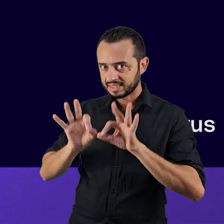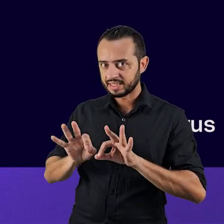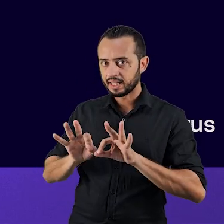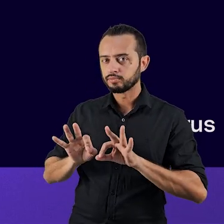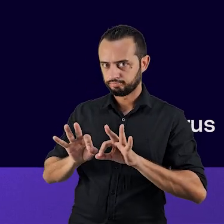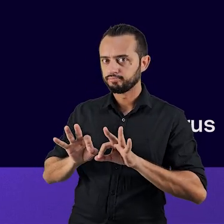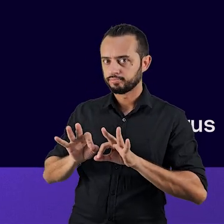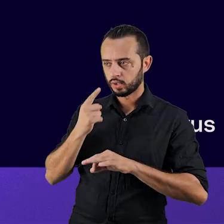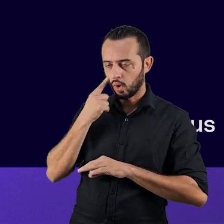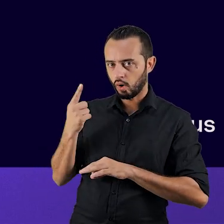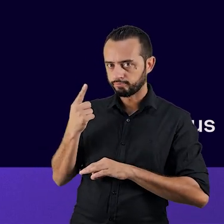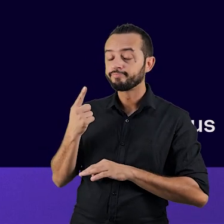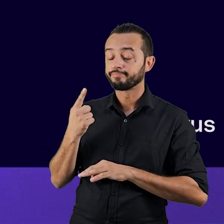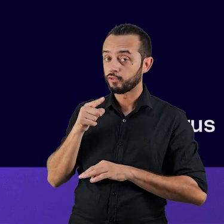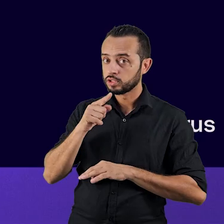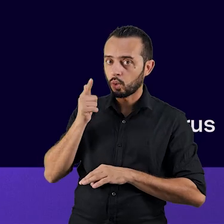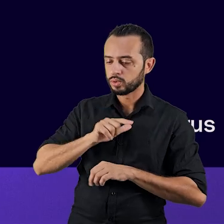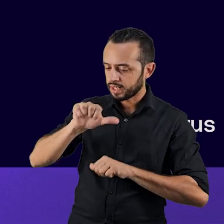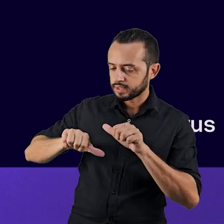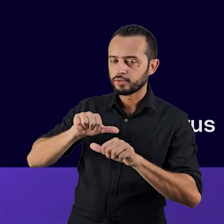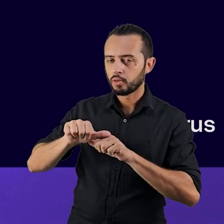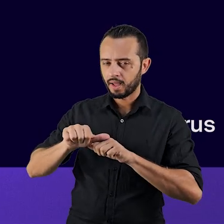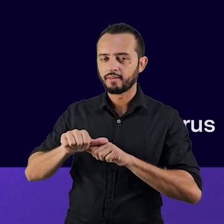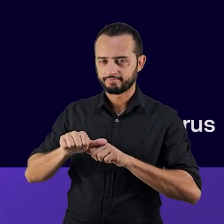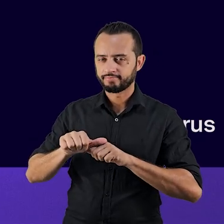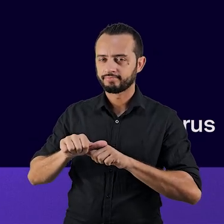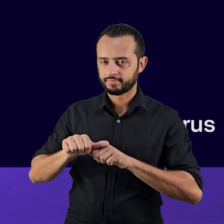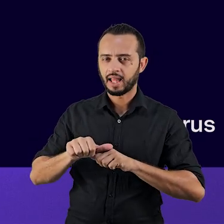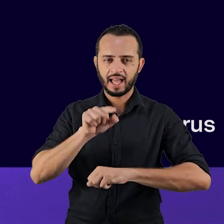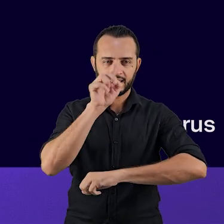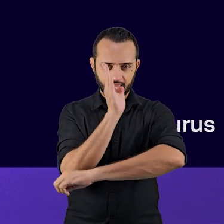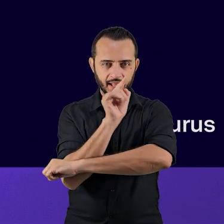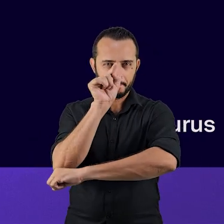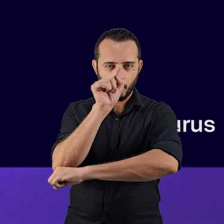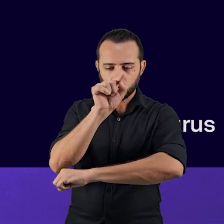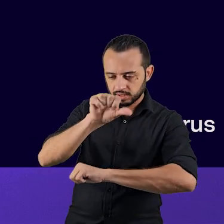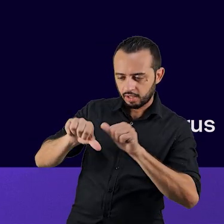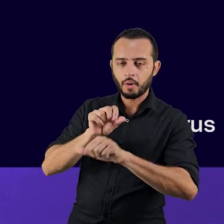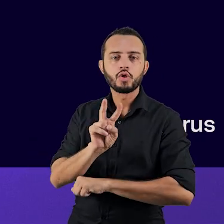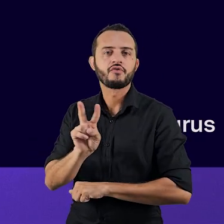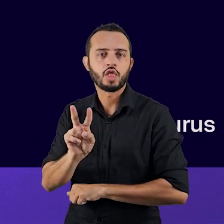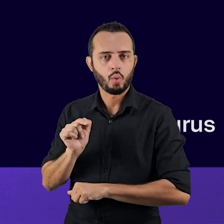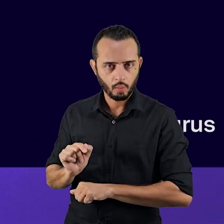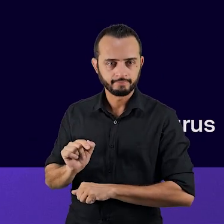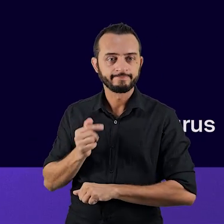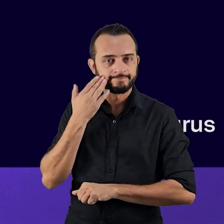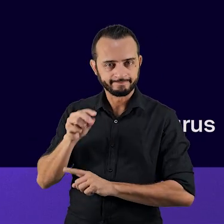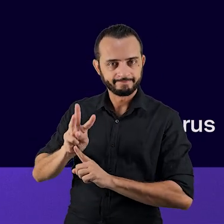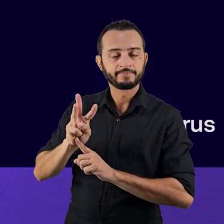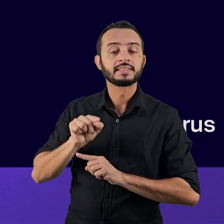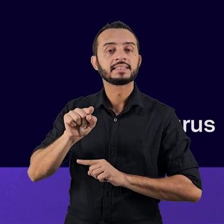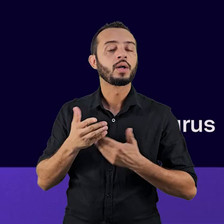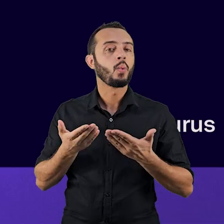correta, formalismo KVN, você transforma aquele ponto também num vetor da mesma natureza. Então, estado é isso. Estado é